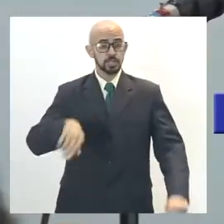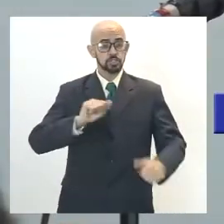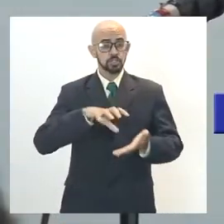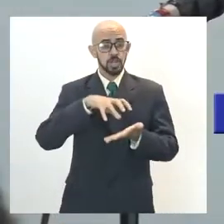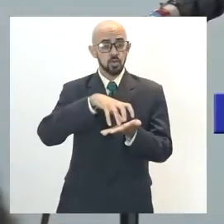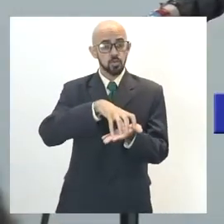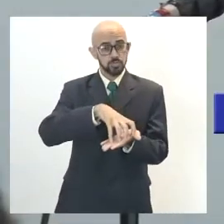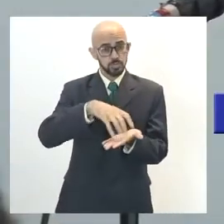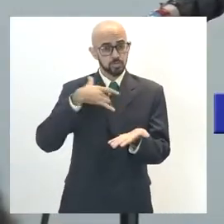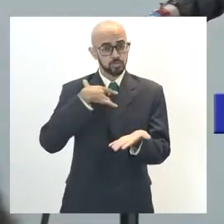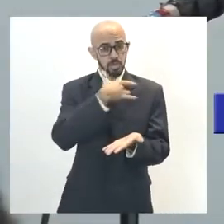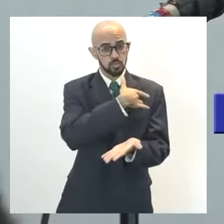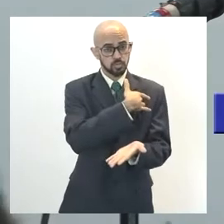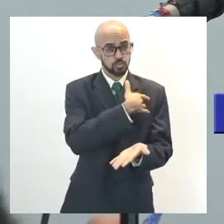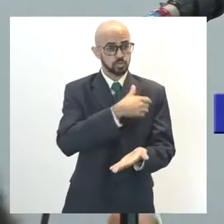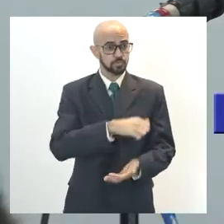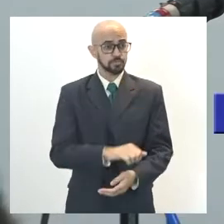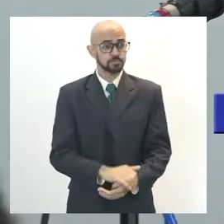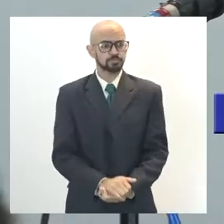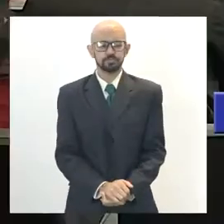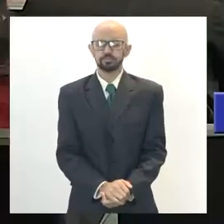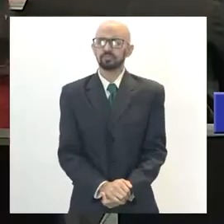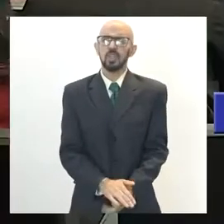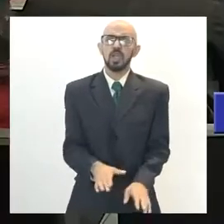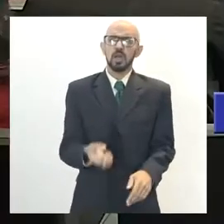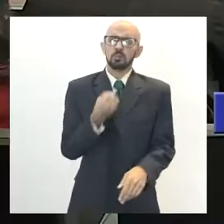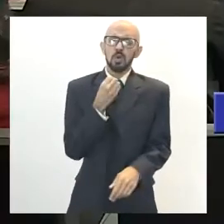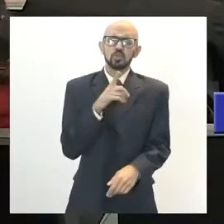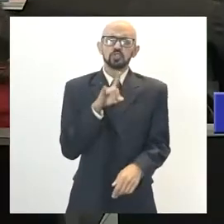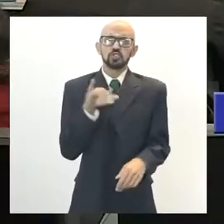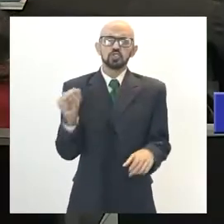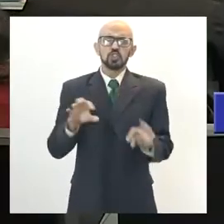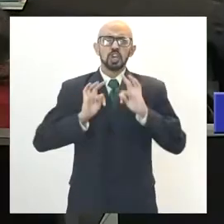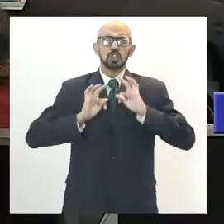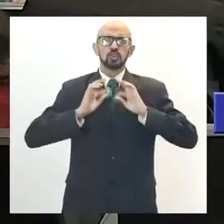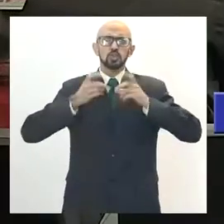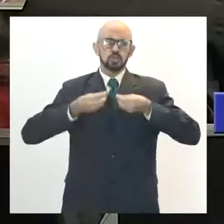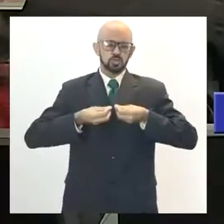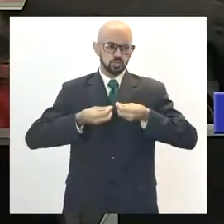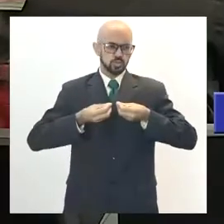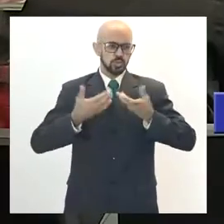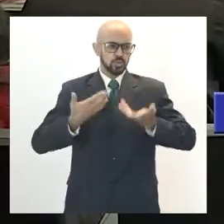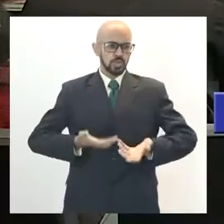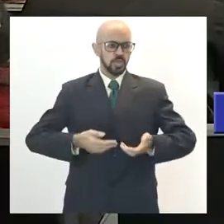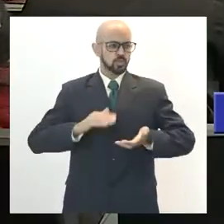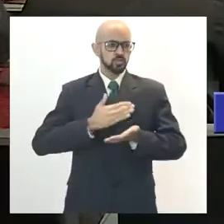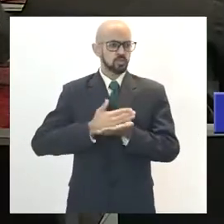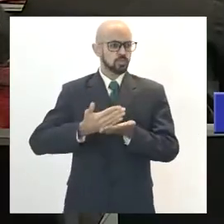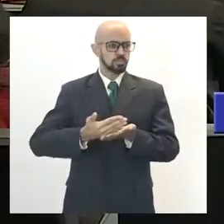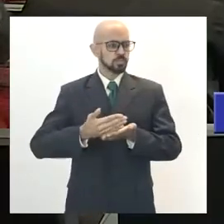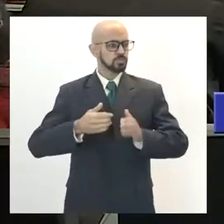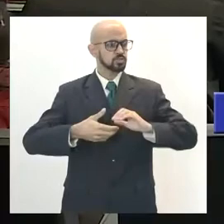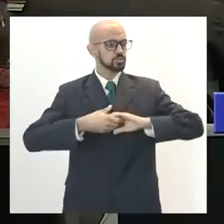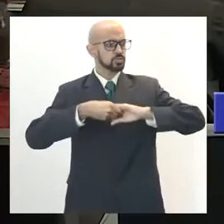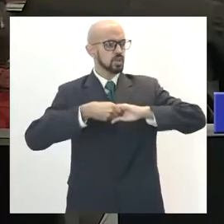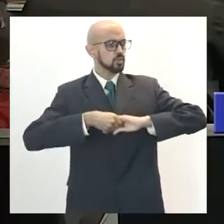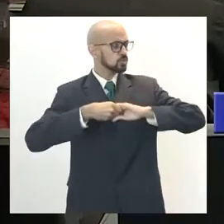saúde Oi bom dia todas a todos eu quero inicialmente sal daqui